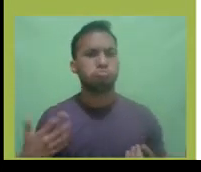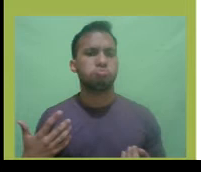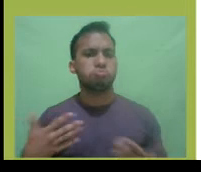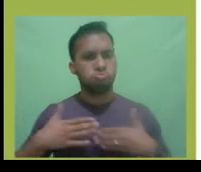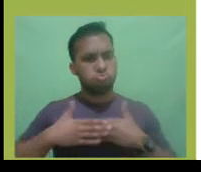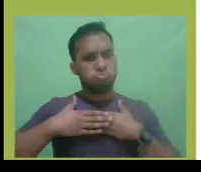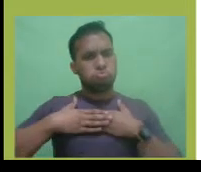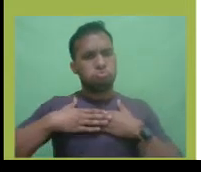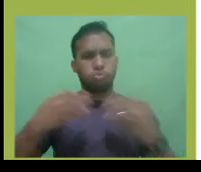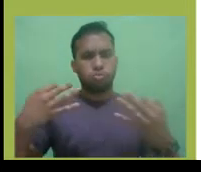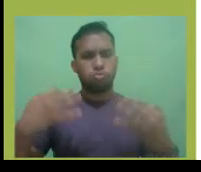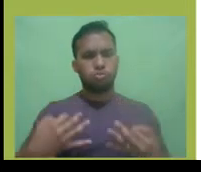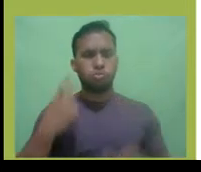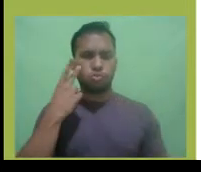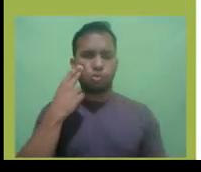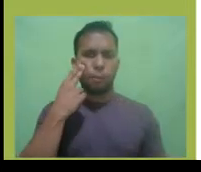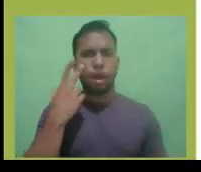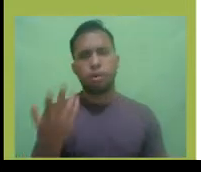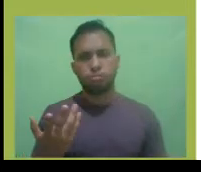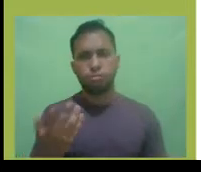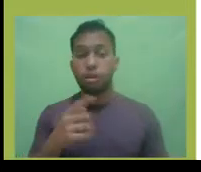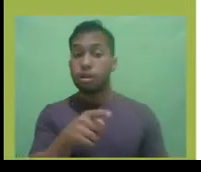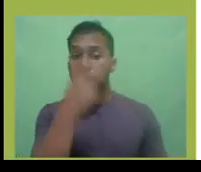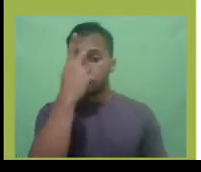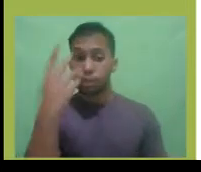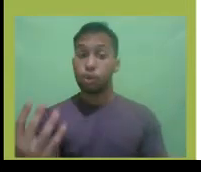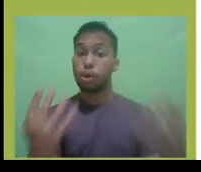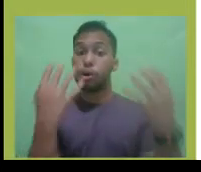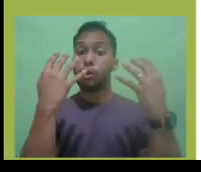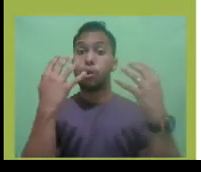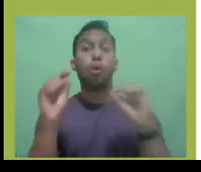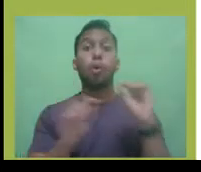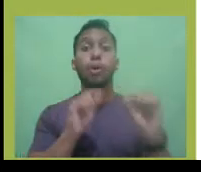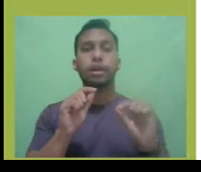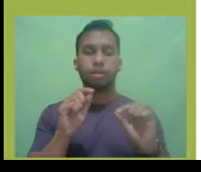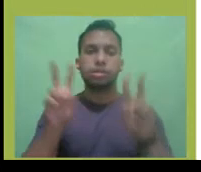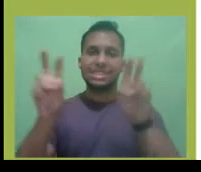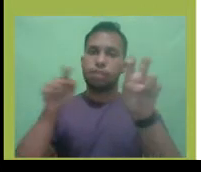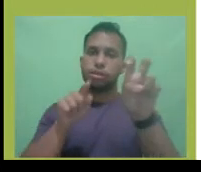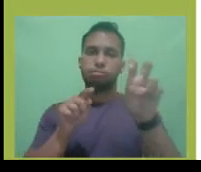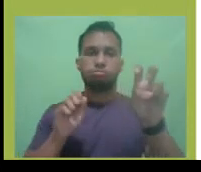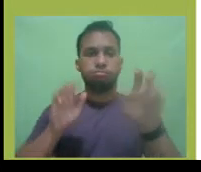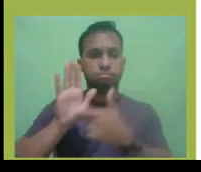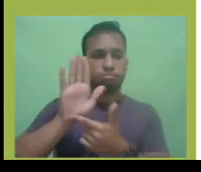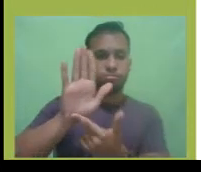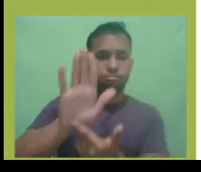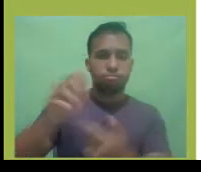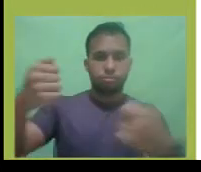chame tanta atenção para não disputar a atenção com o que de fato é realmente importante, que é a sua